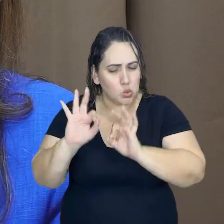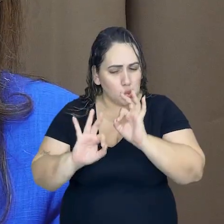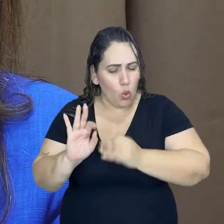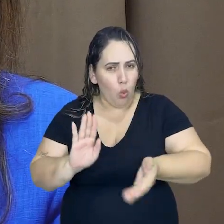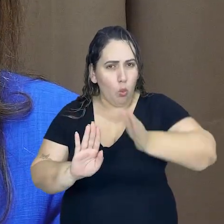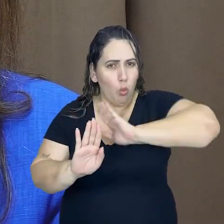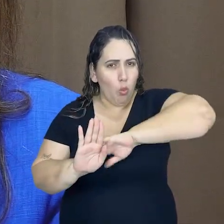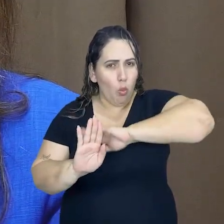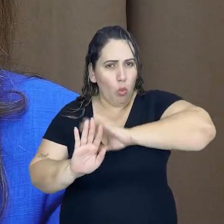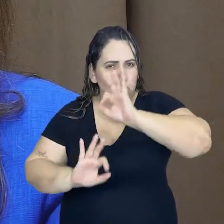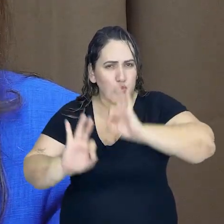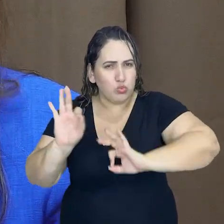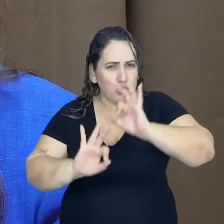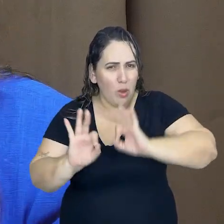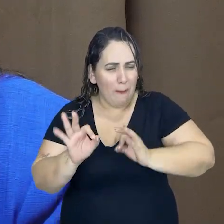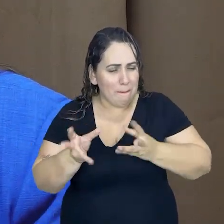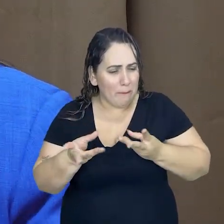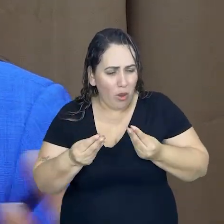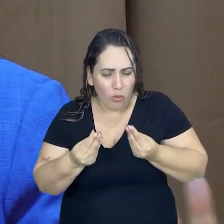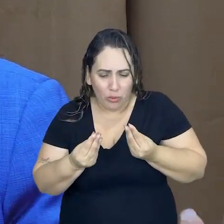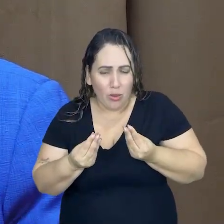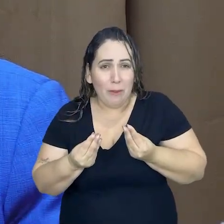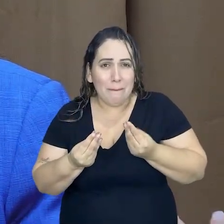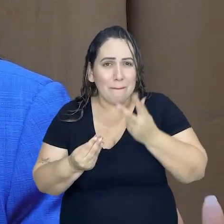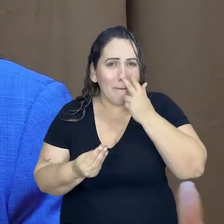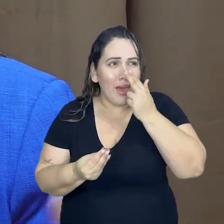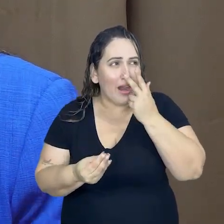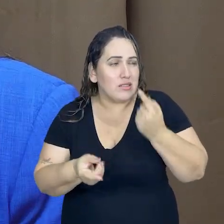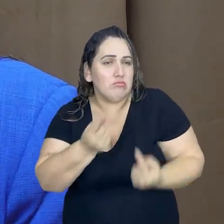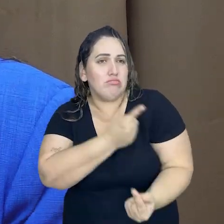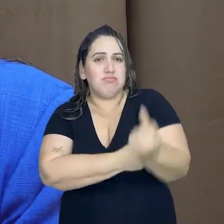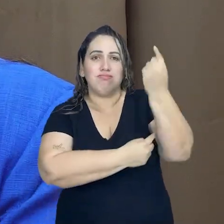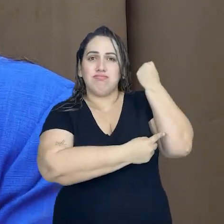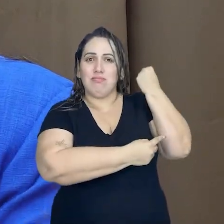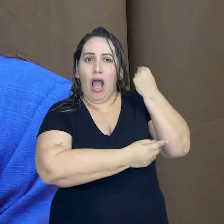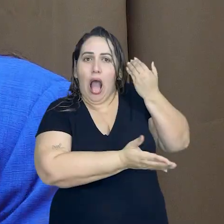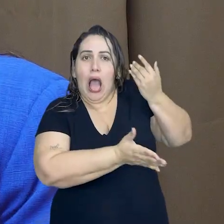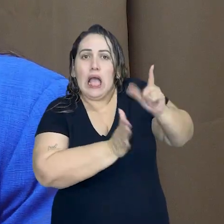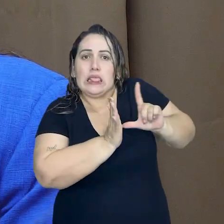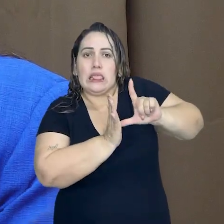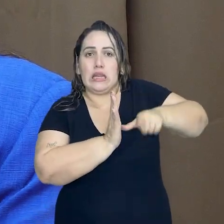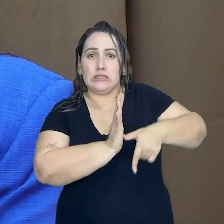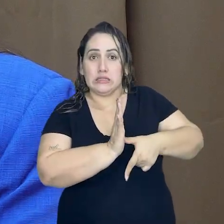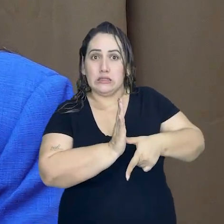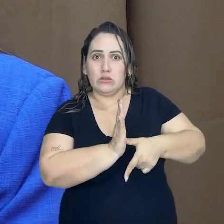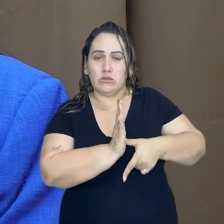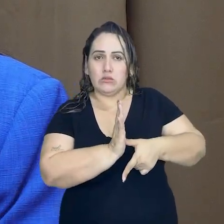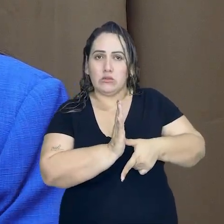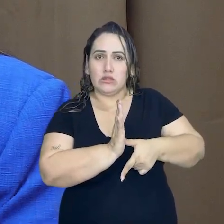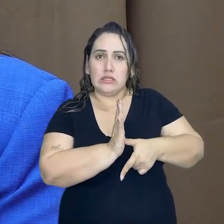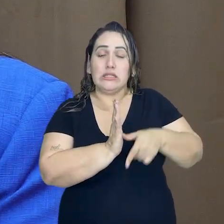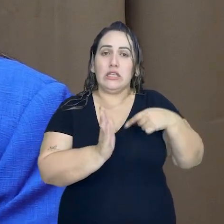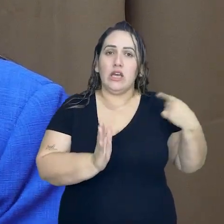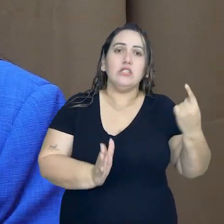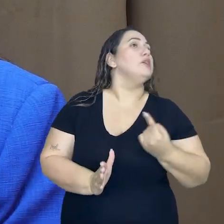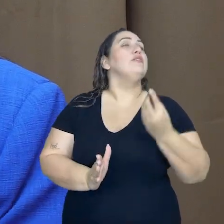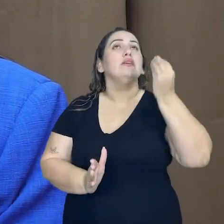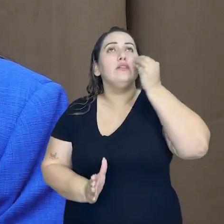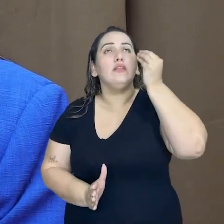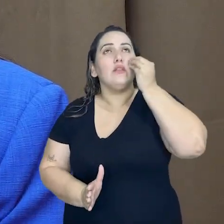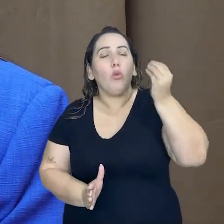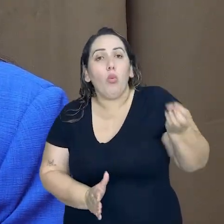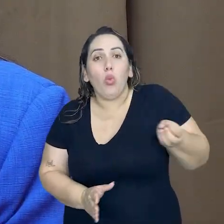para trás, entendeu? O que ficou para trás, e aí começa uma nova investida